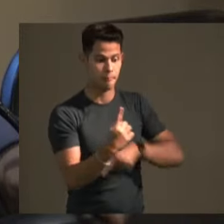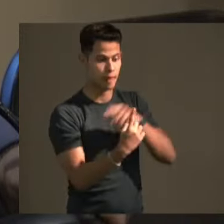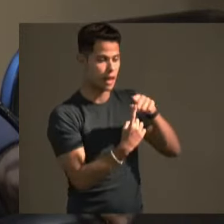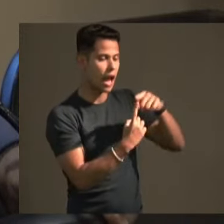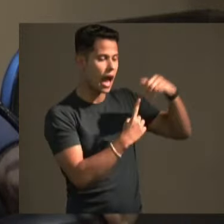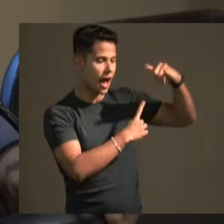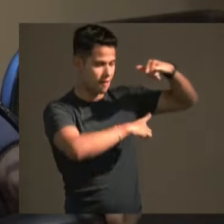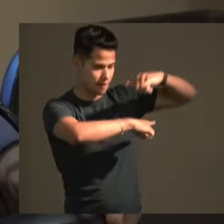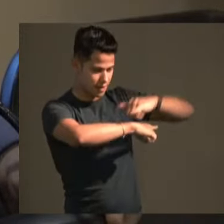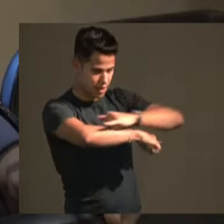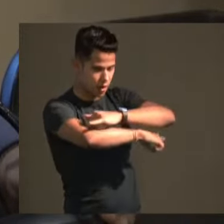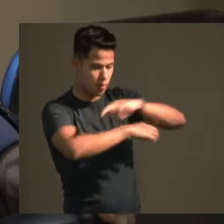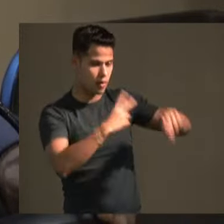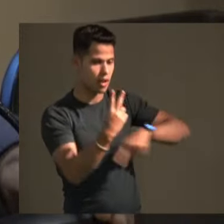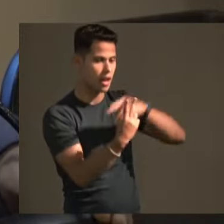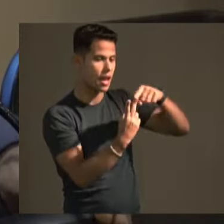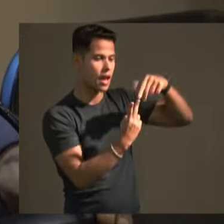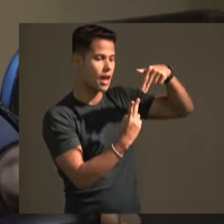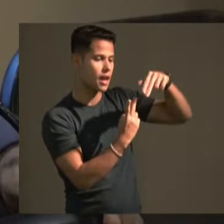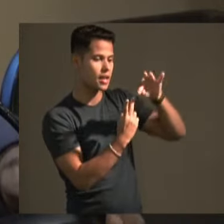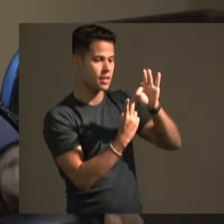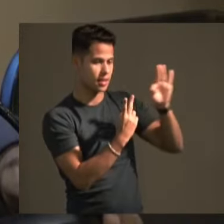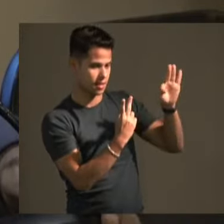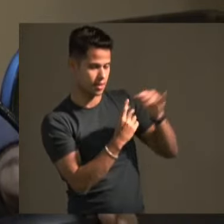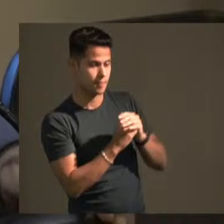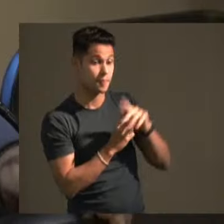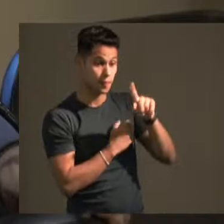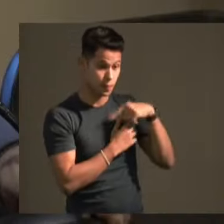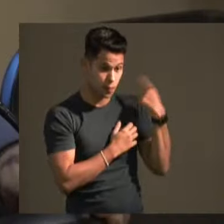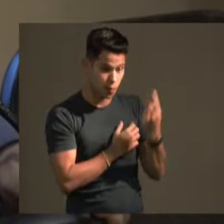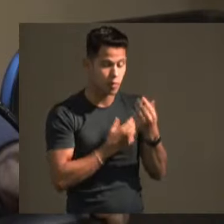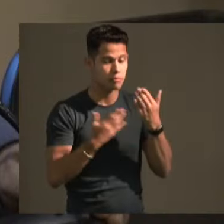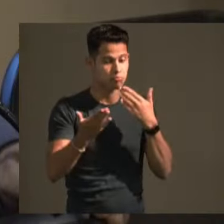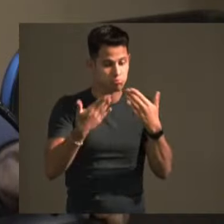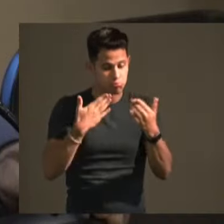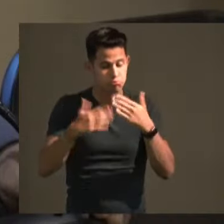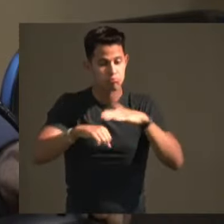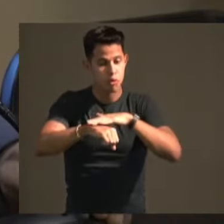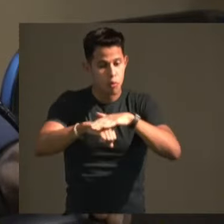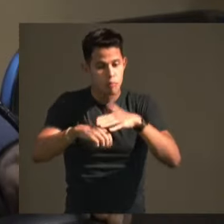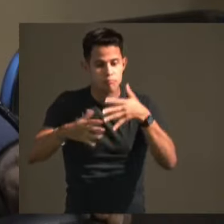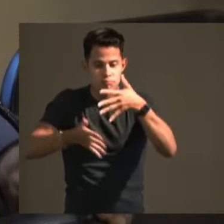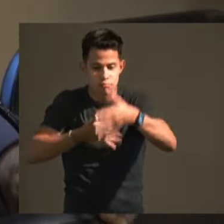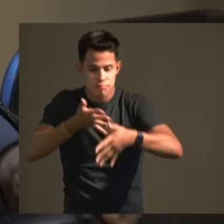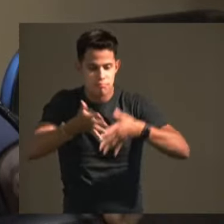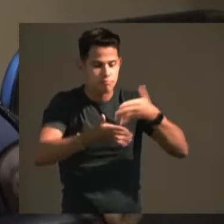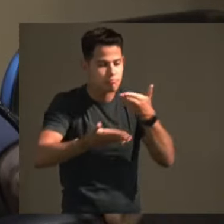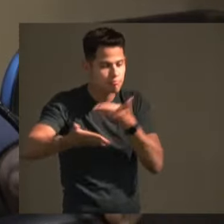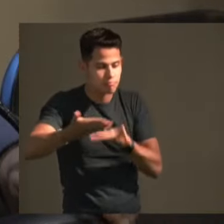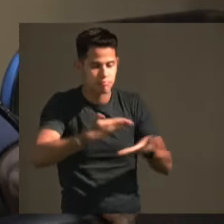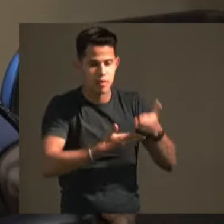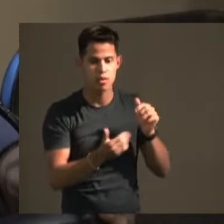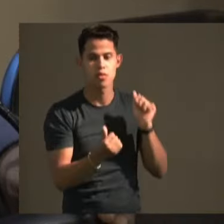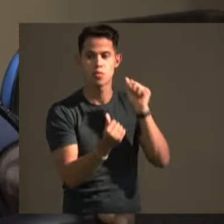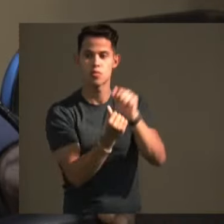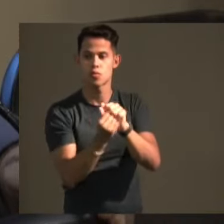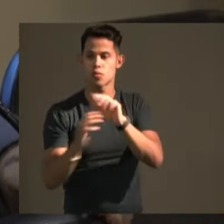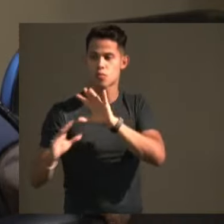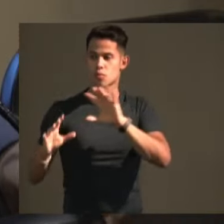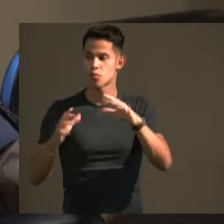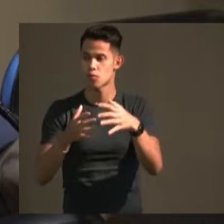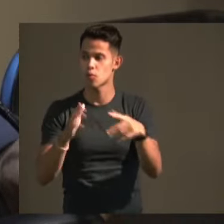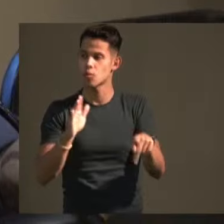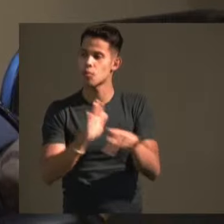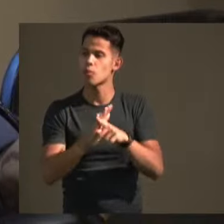a outra pela NTT. E nós temos feito esse diálogo, não é, junto aos órgãos do